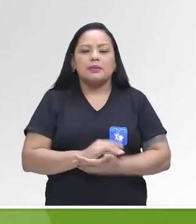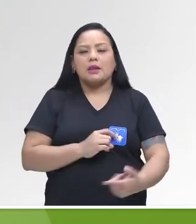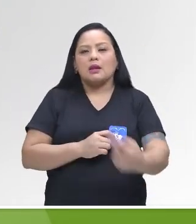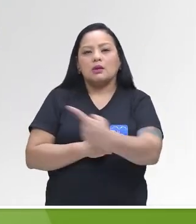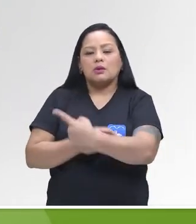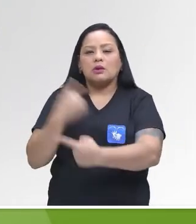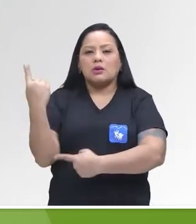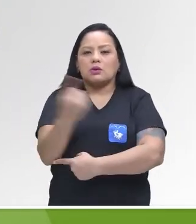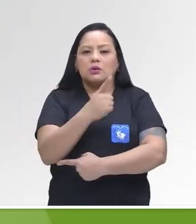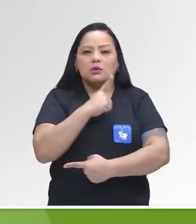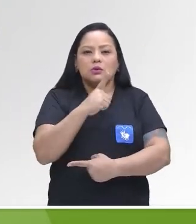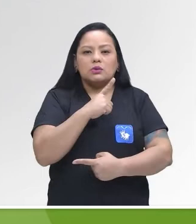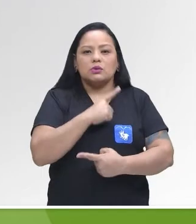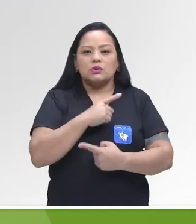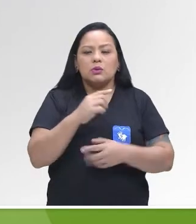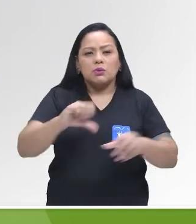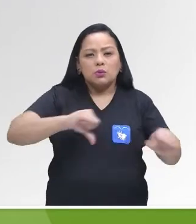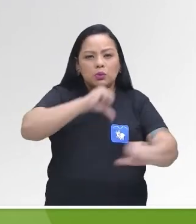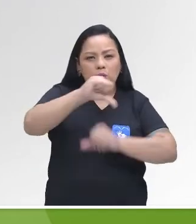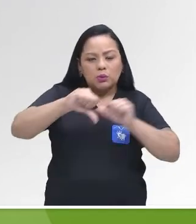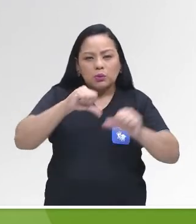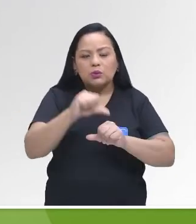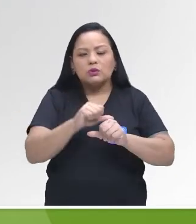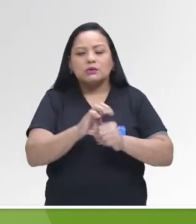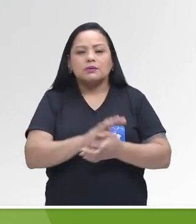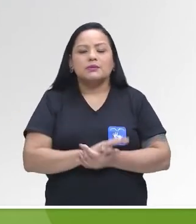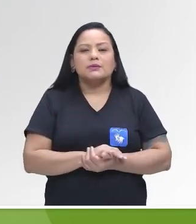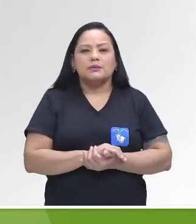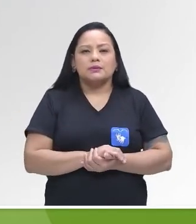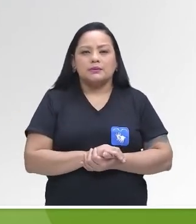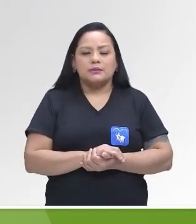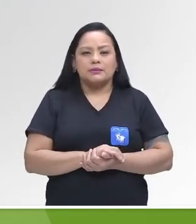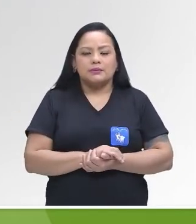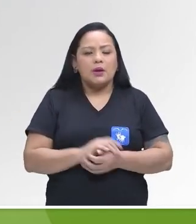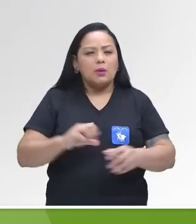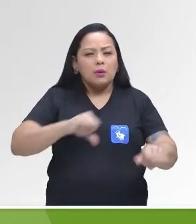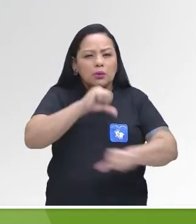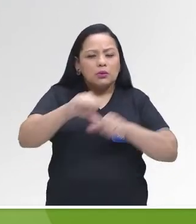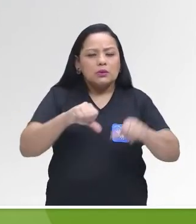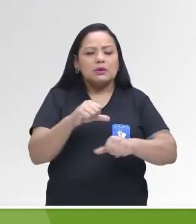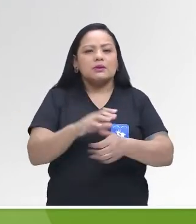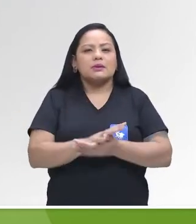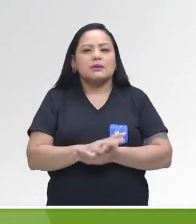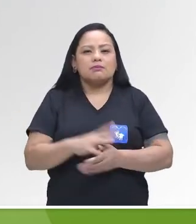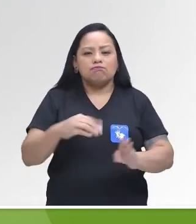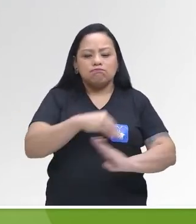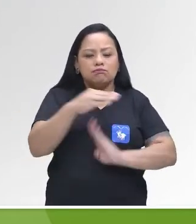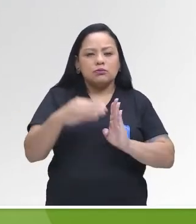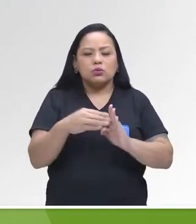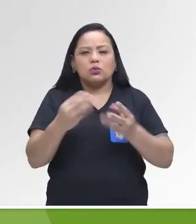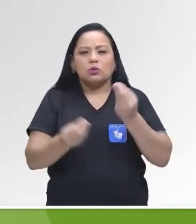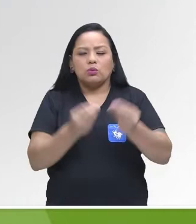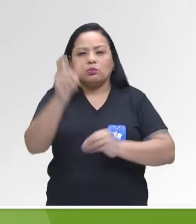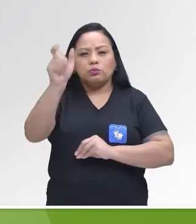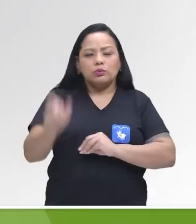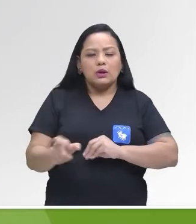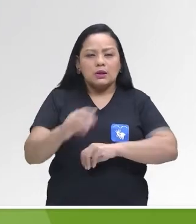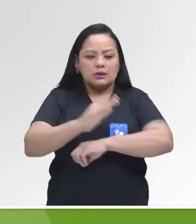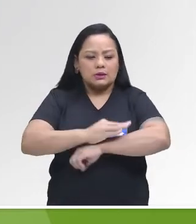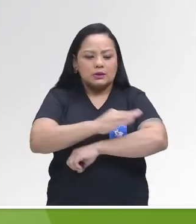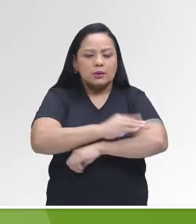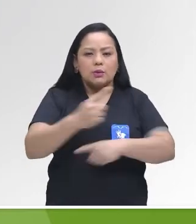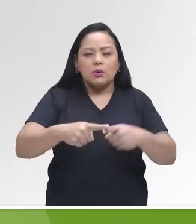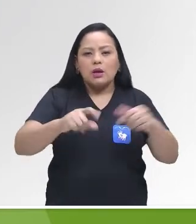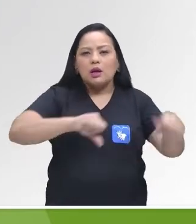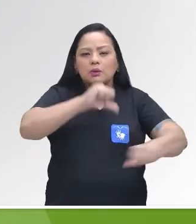tem uma metamorfose, né? Como até a professora Sara falou no vídeo, uma metamorfose aí completa desse indivíduo, porque ele se